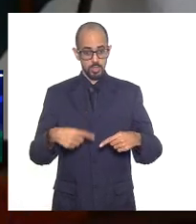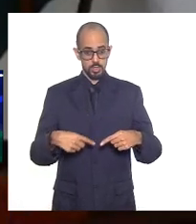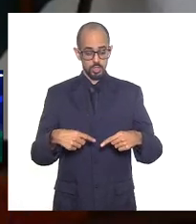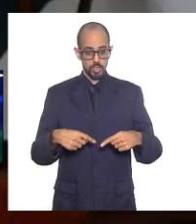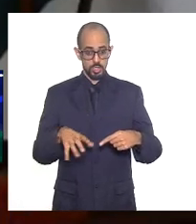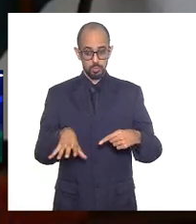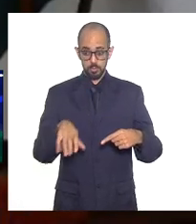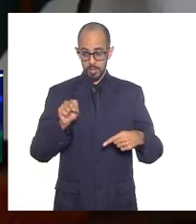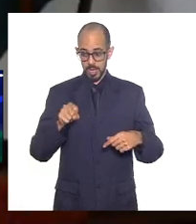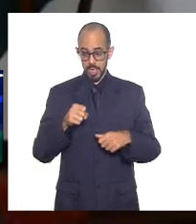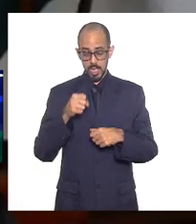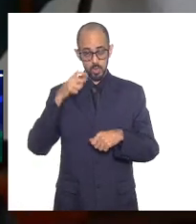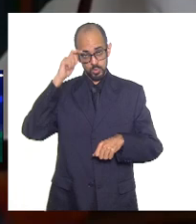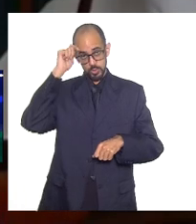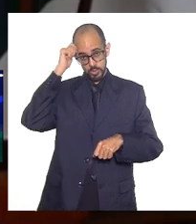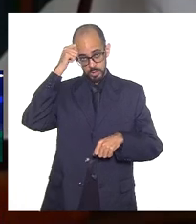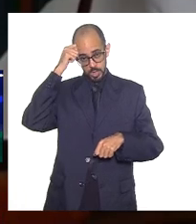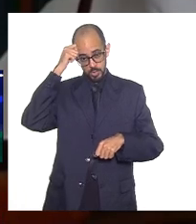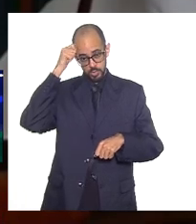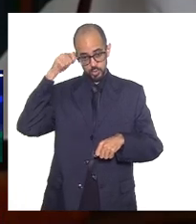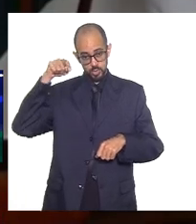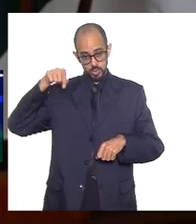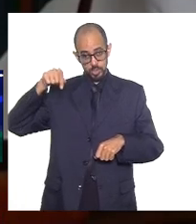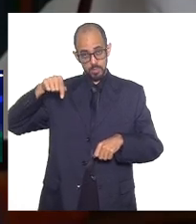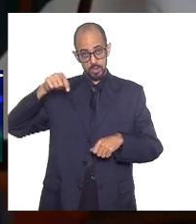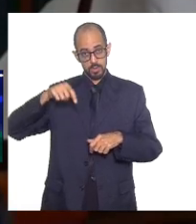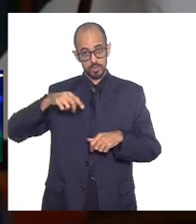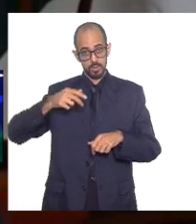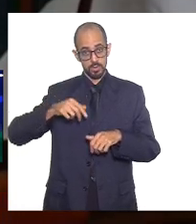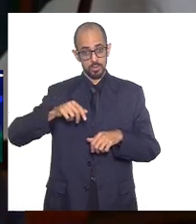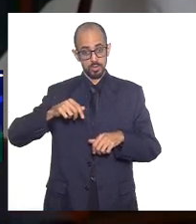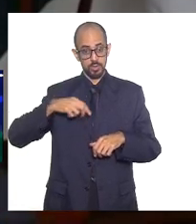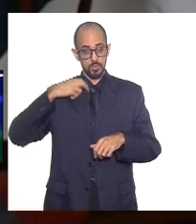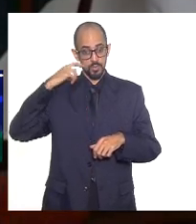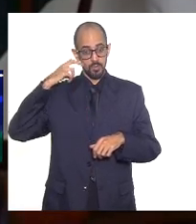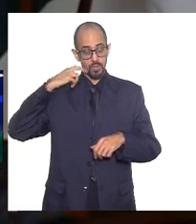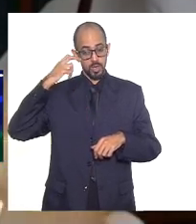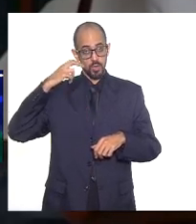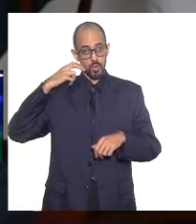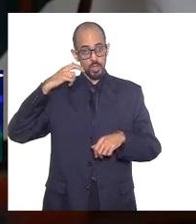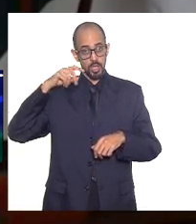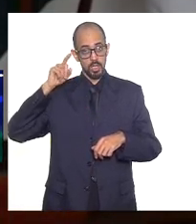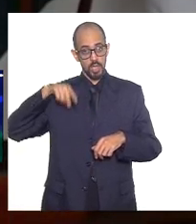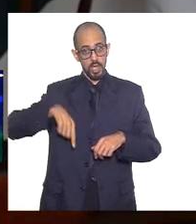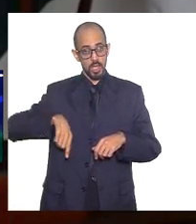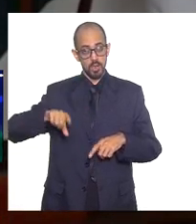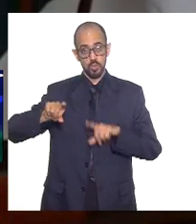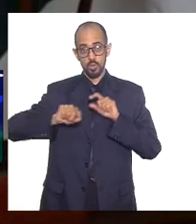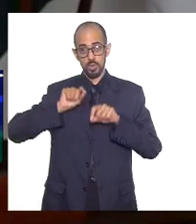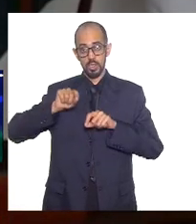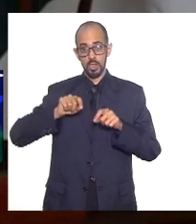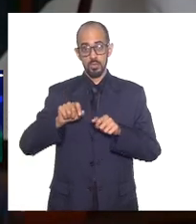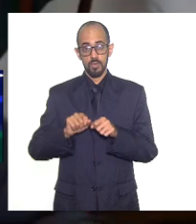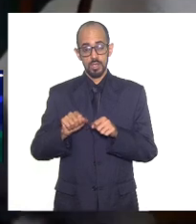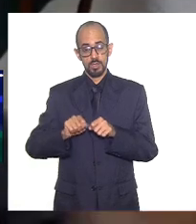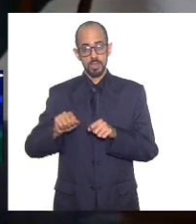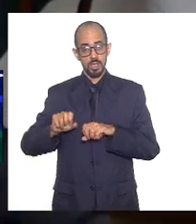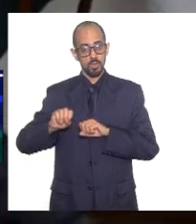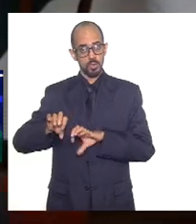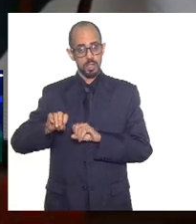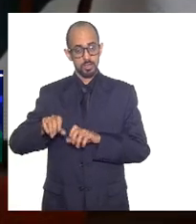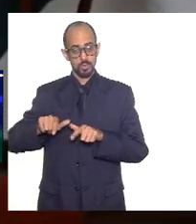estavam saindo numa situação totalmente vexatória e colocar educação, condição de trabalho e por aí vai. E isso